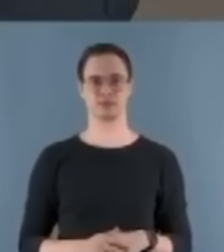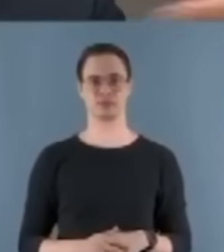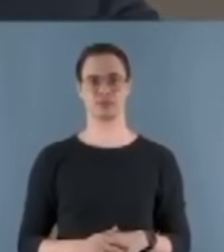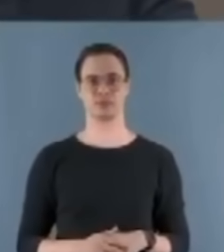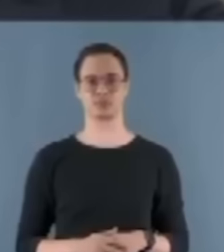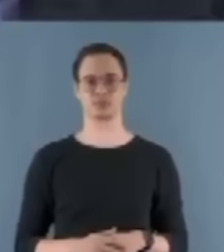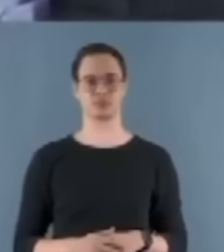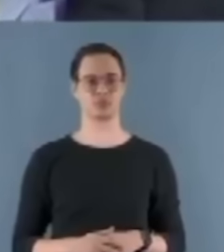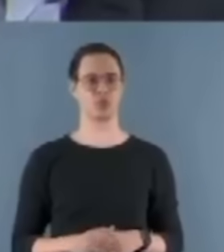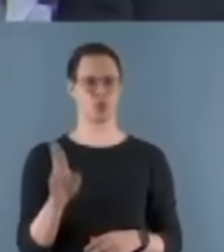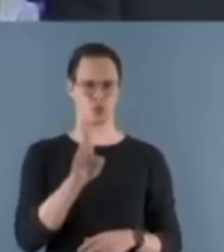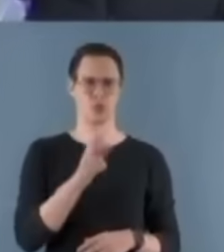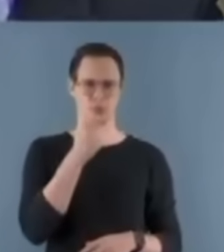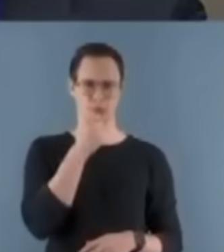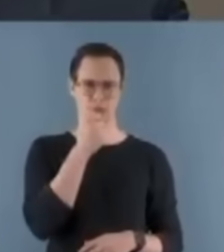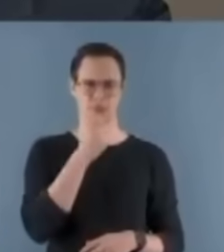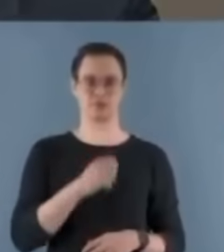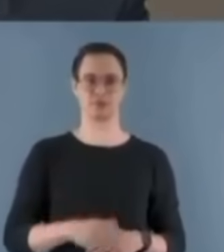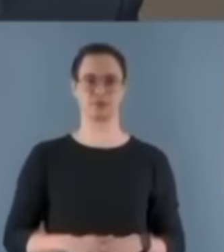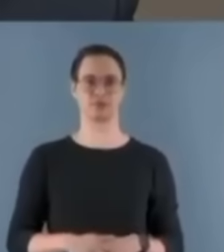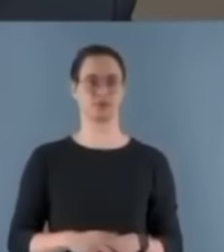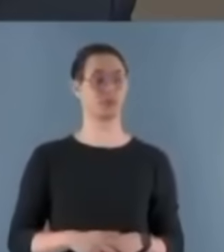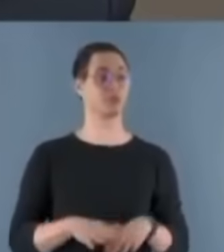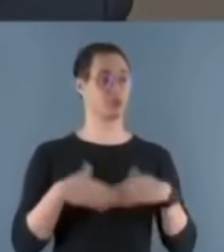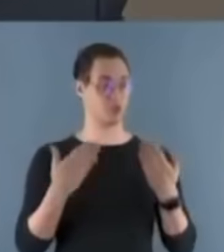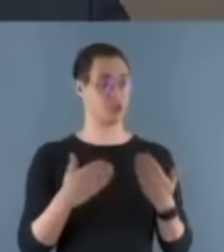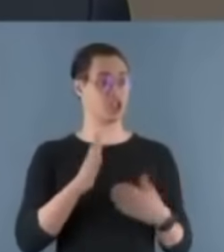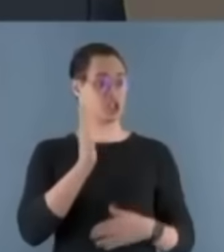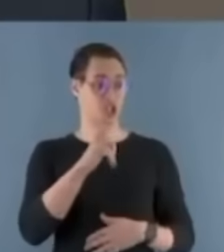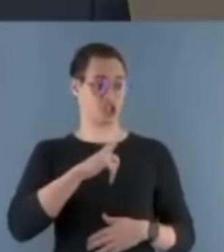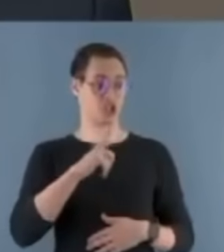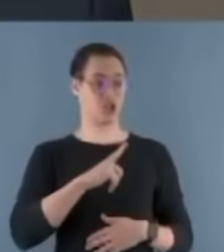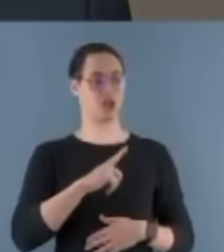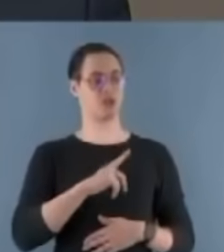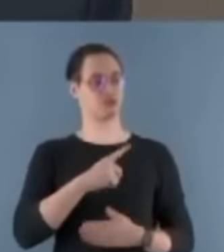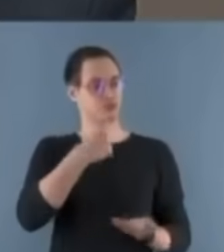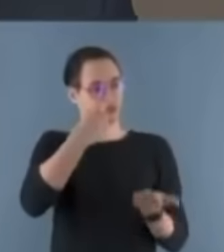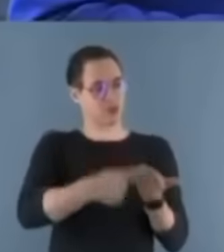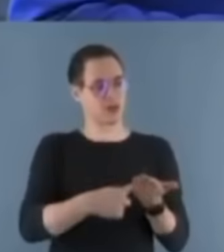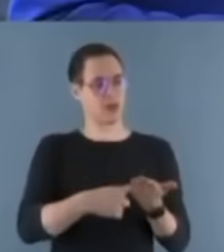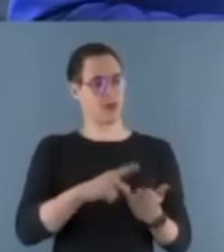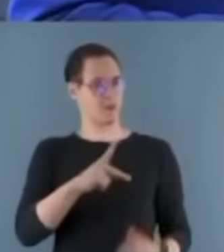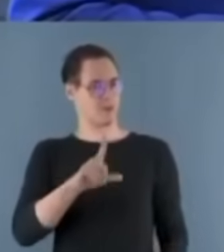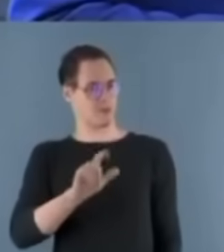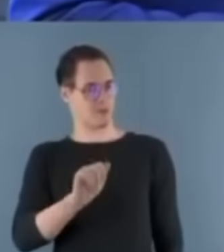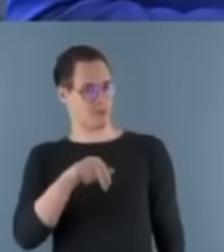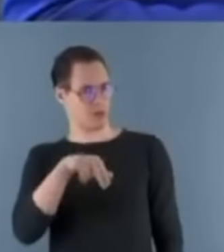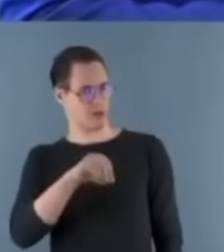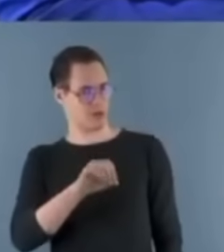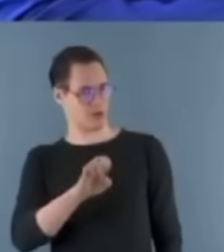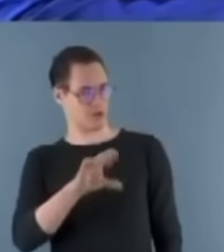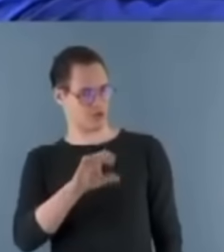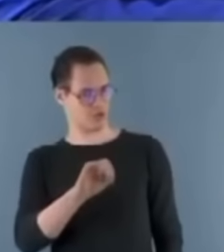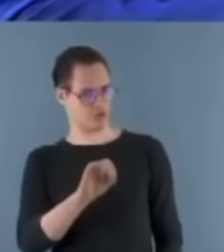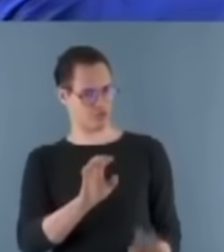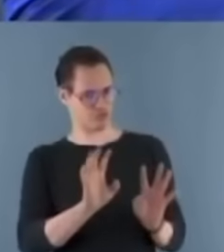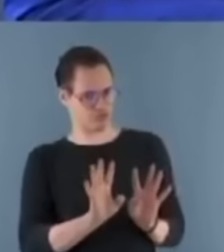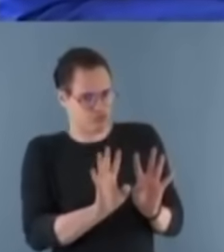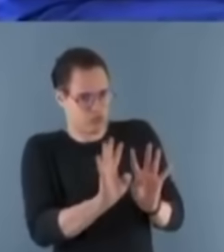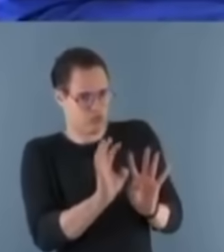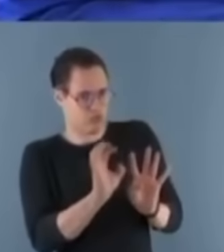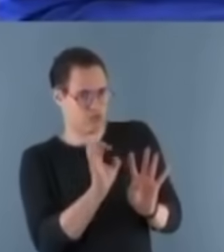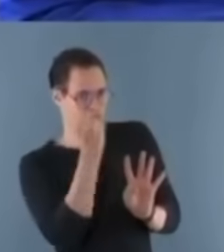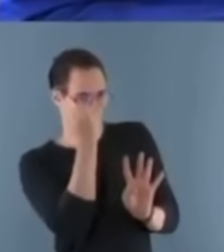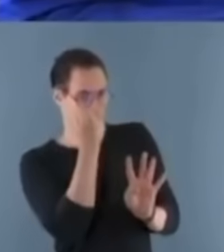Só para falar, por gentileza. O plano escudo já estava ativado. Só que é mais uma contradição, senhor general, porque